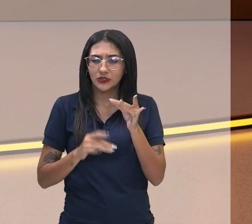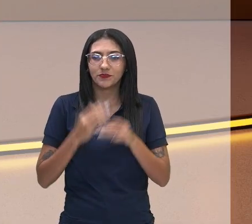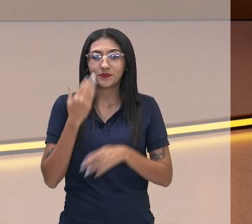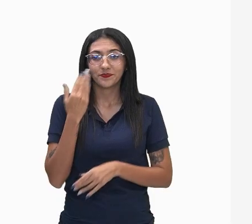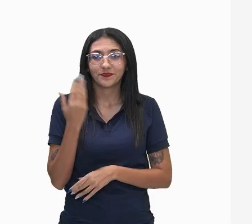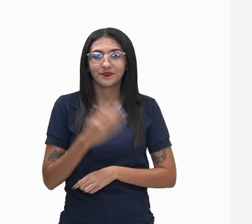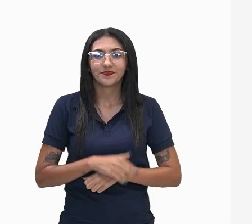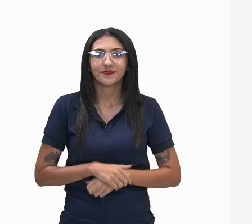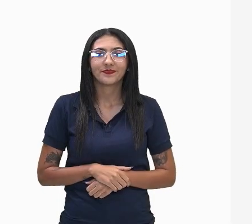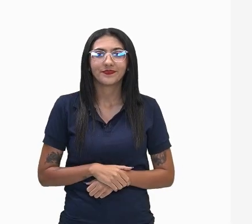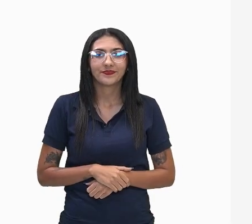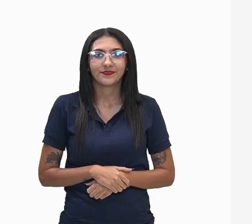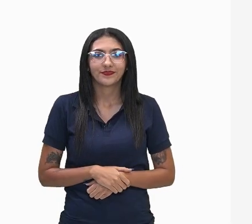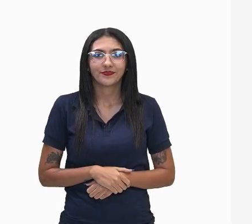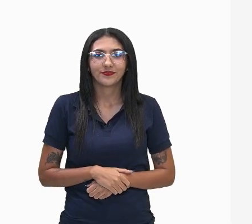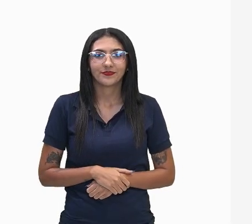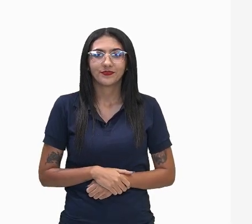texto.